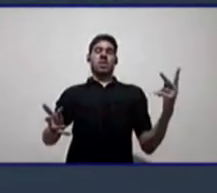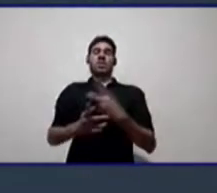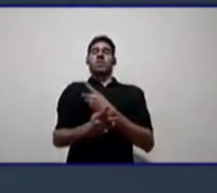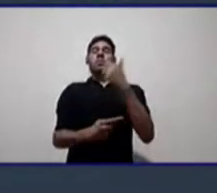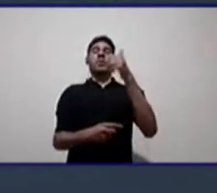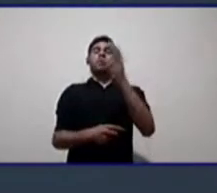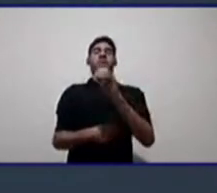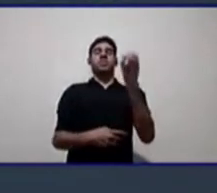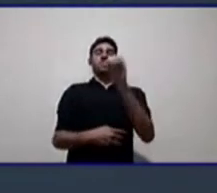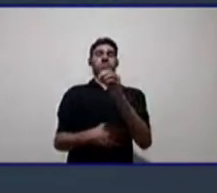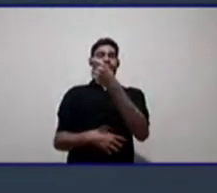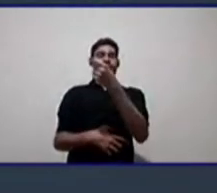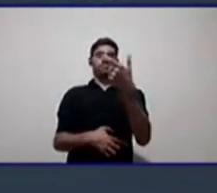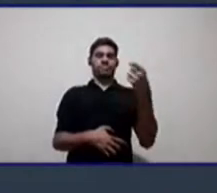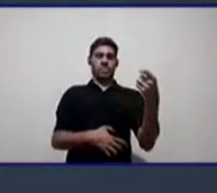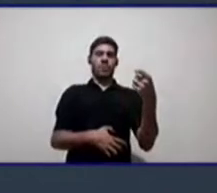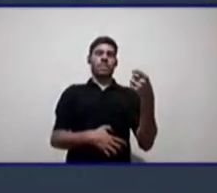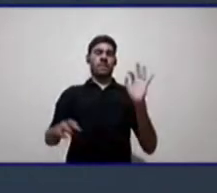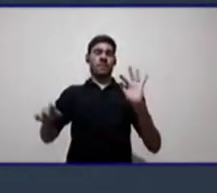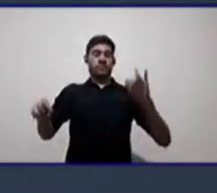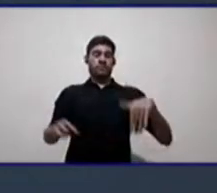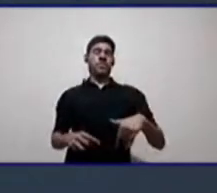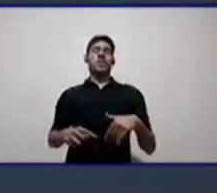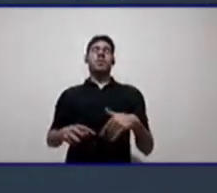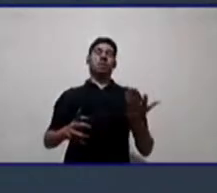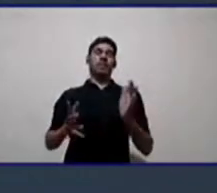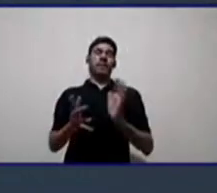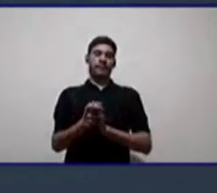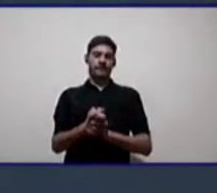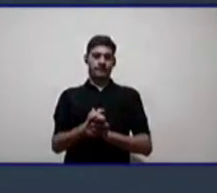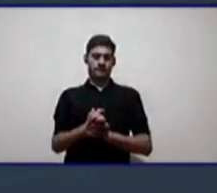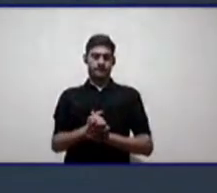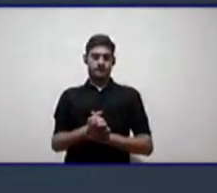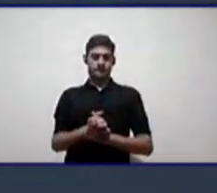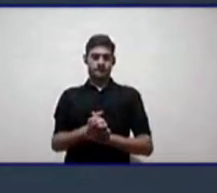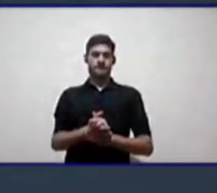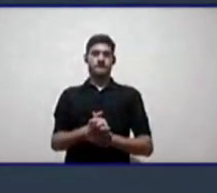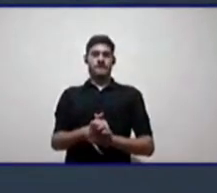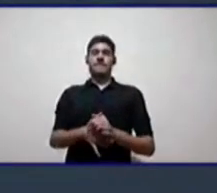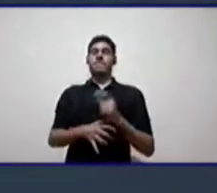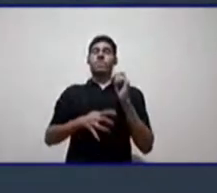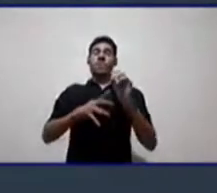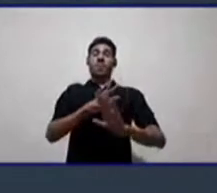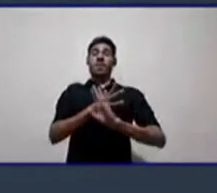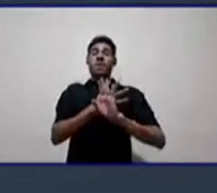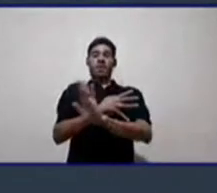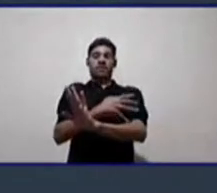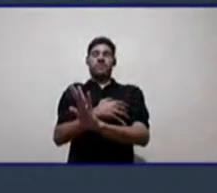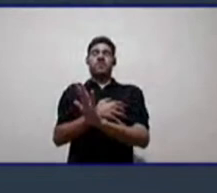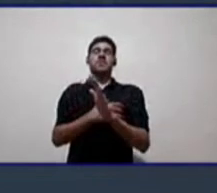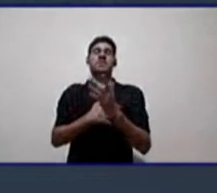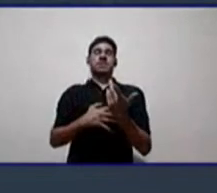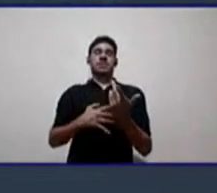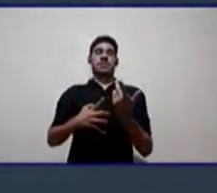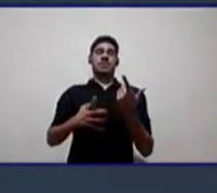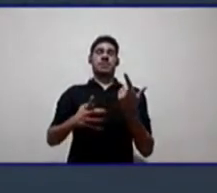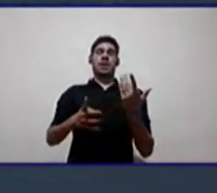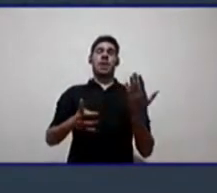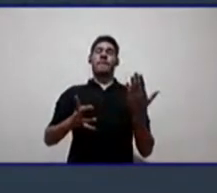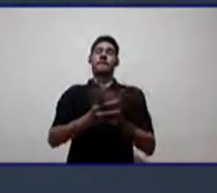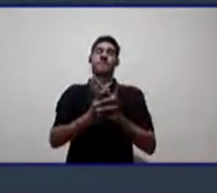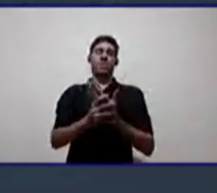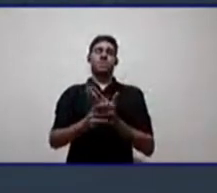de outubro de 2020, concluindo, assim, ao fim e ao cabo, por afastar a pecha alegada de